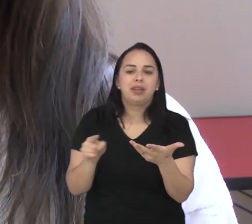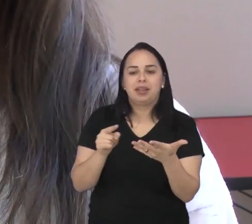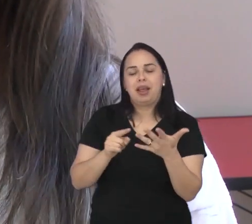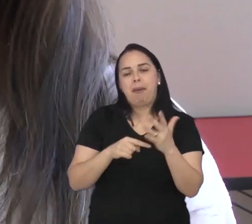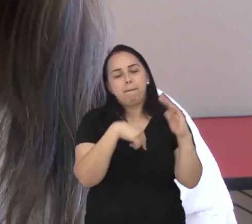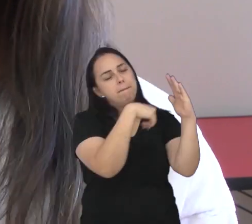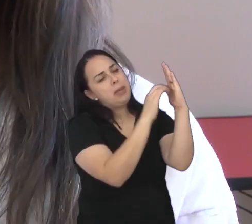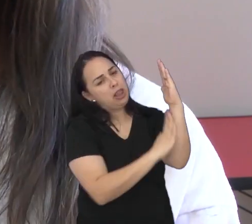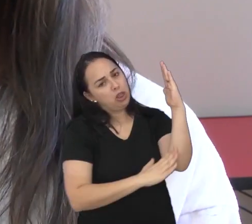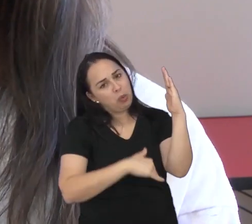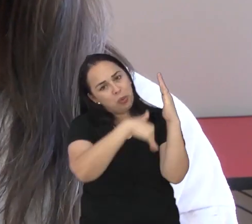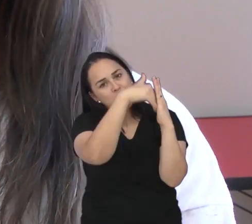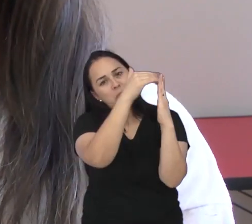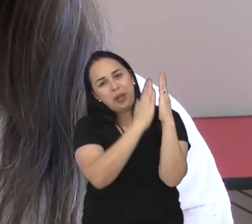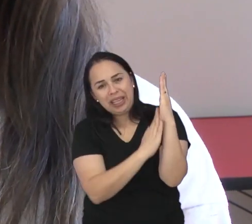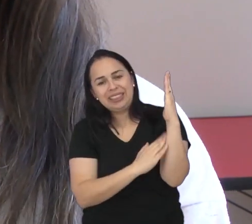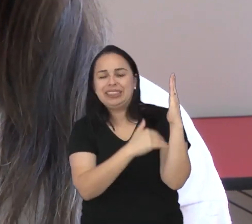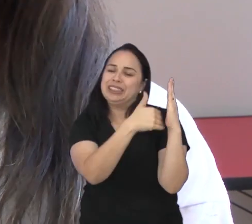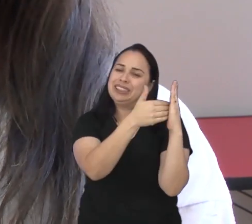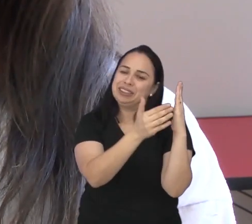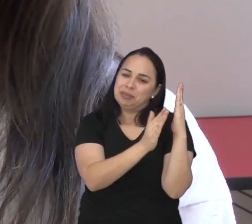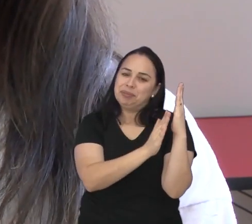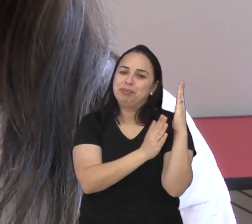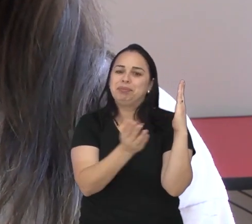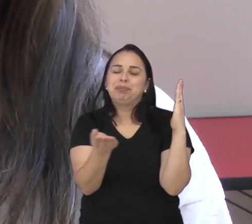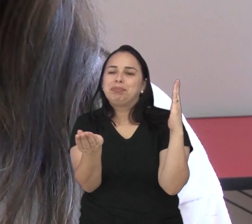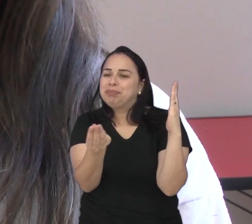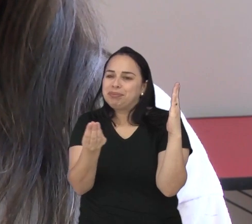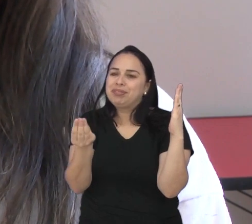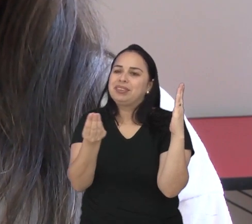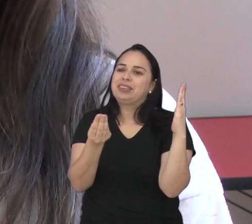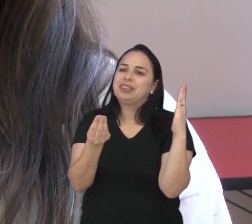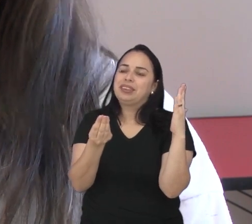musical, pintura em tela,